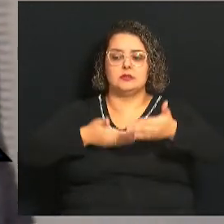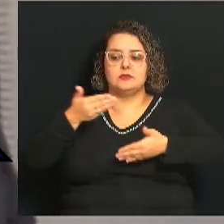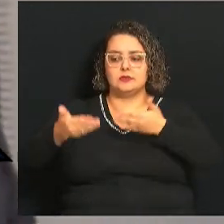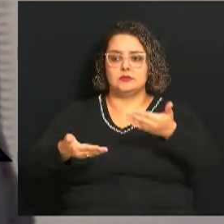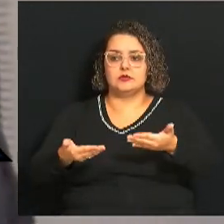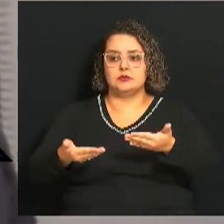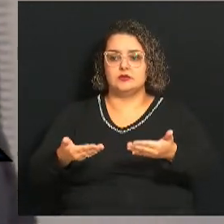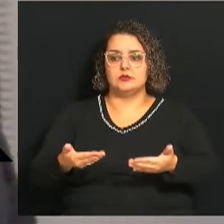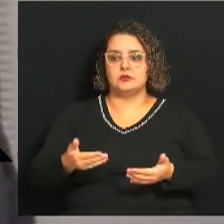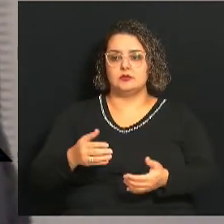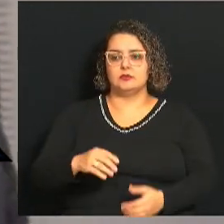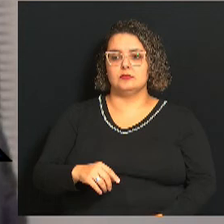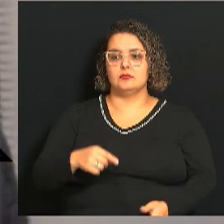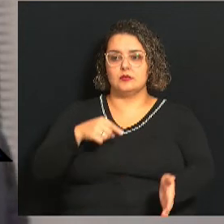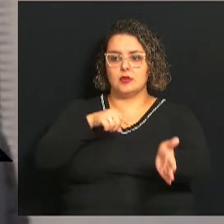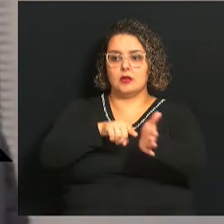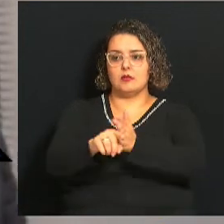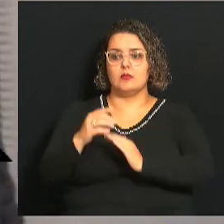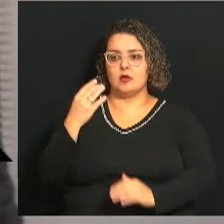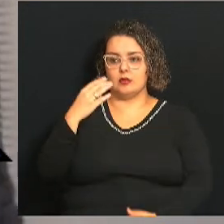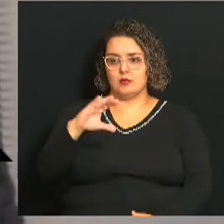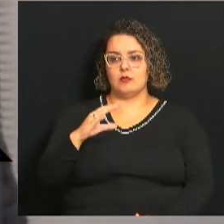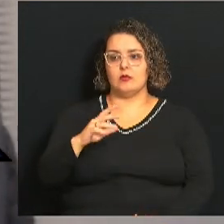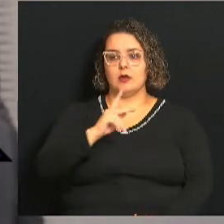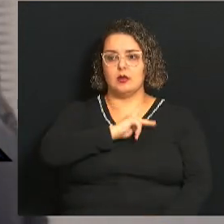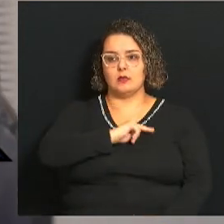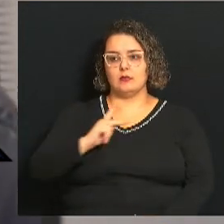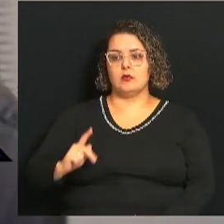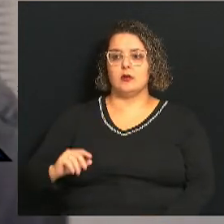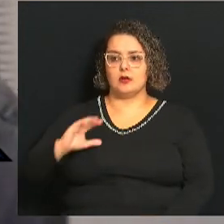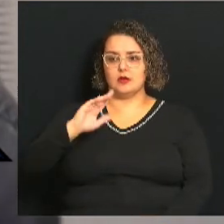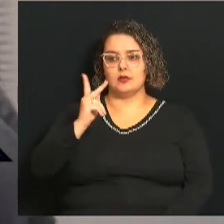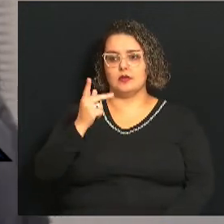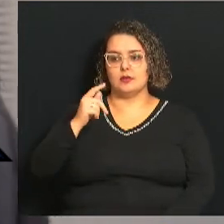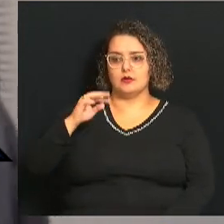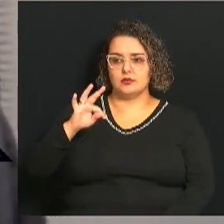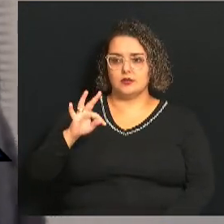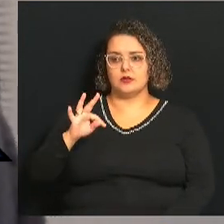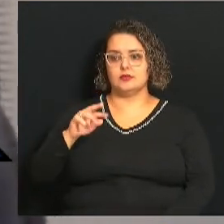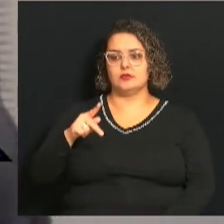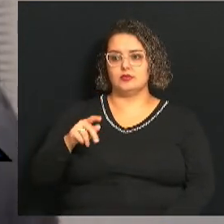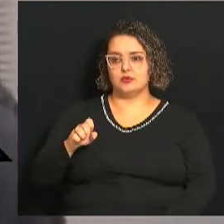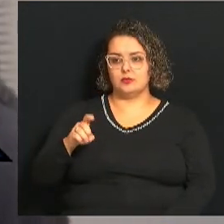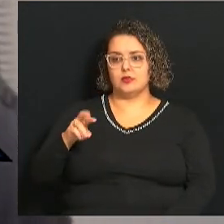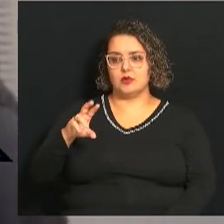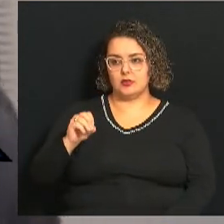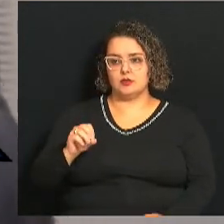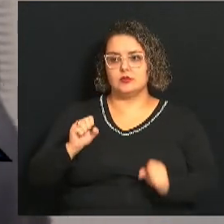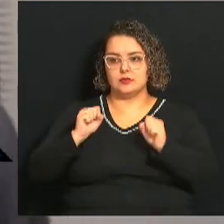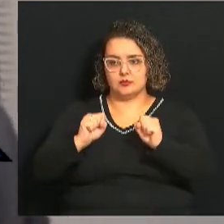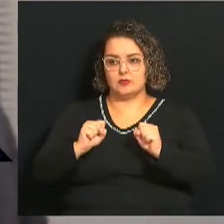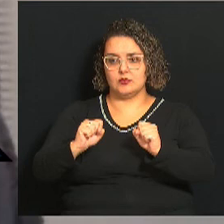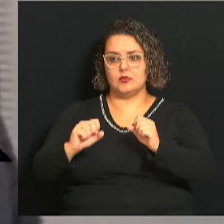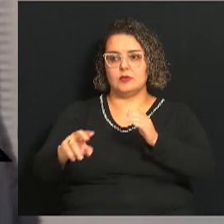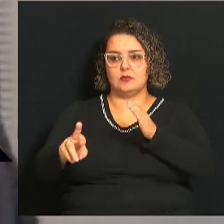deixar uma última pergunta aqui, presidente. Eu coloquei no chat o meu zap aqui para o Pedro, se ele puder me responder depois,